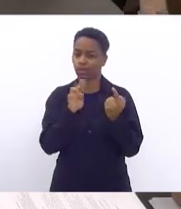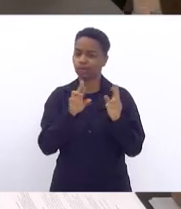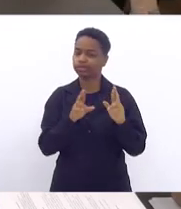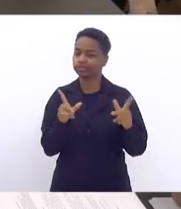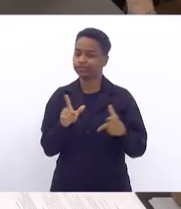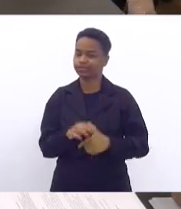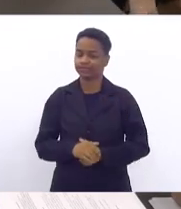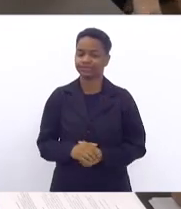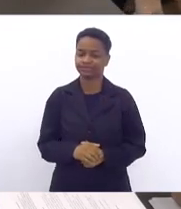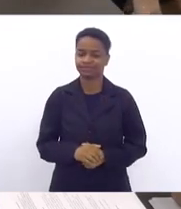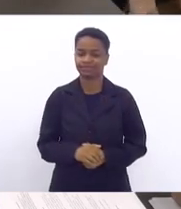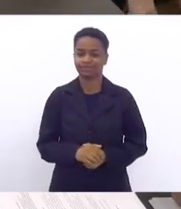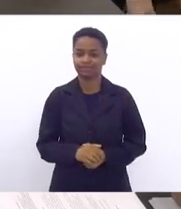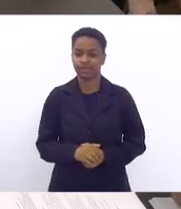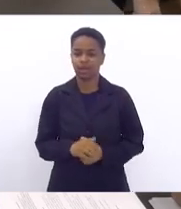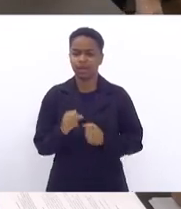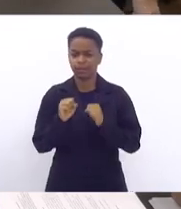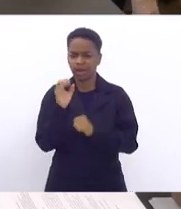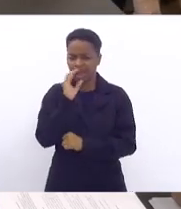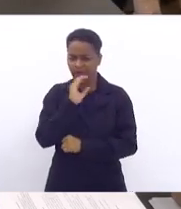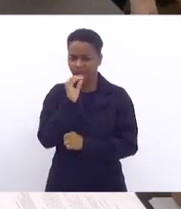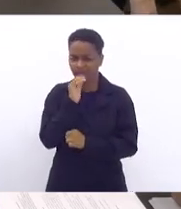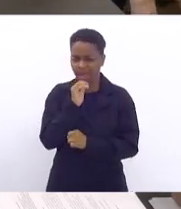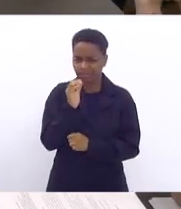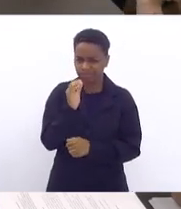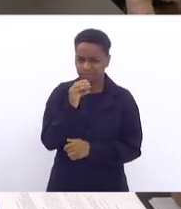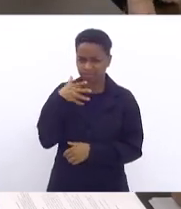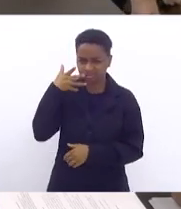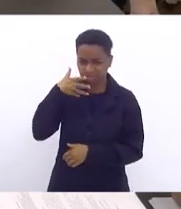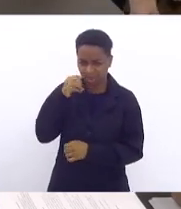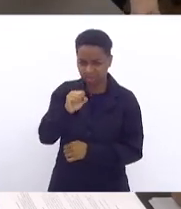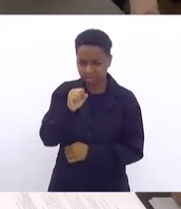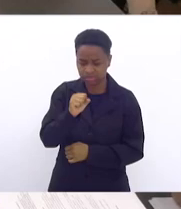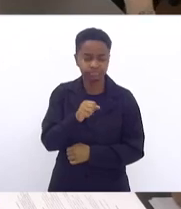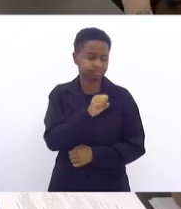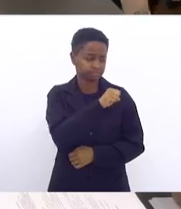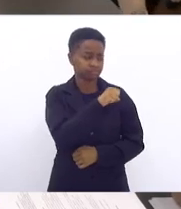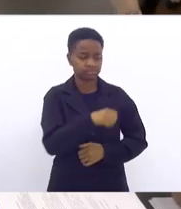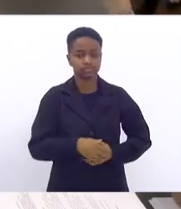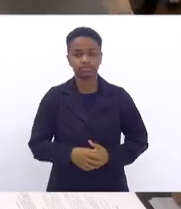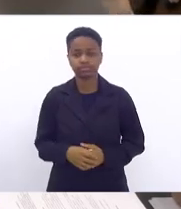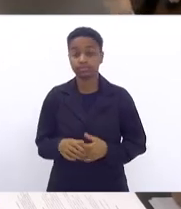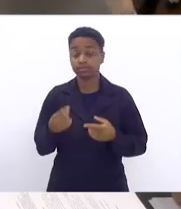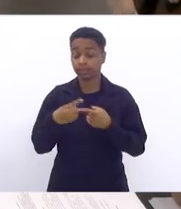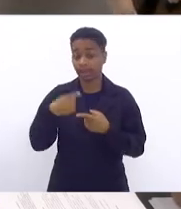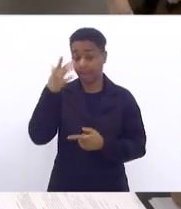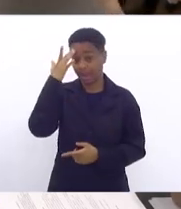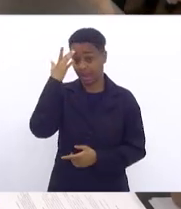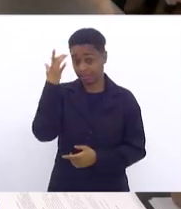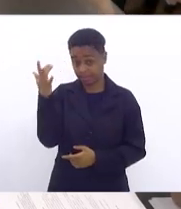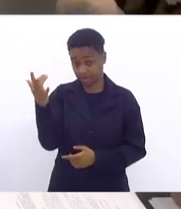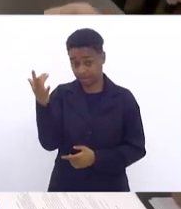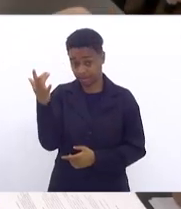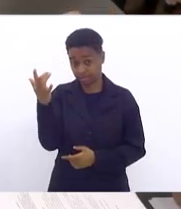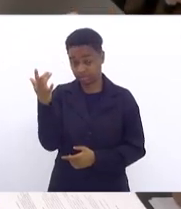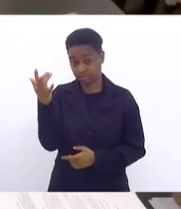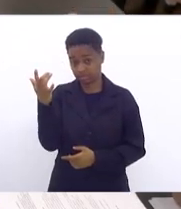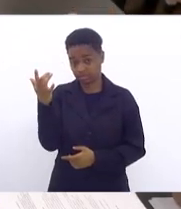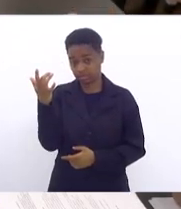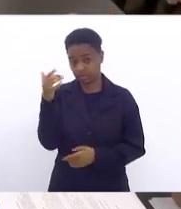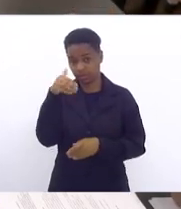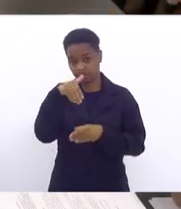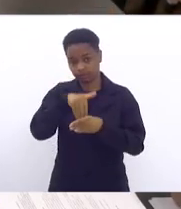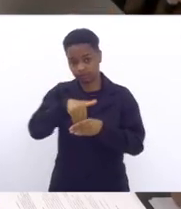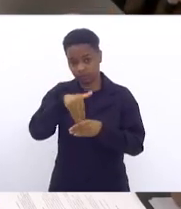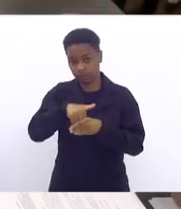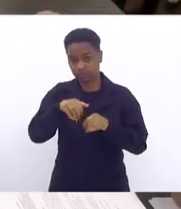Então, presidente, você antes me concede um brevíssimo, lógico, pela ordem, não é? Lógico. É que amanhã vai a voto